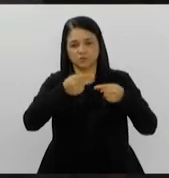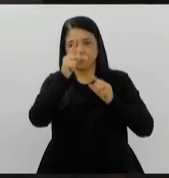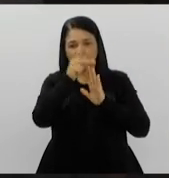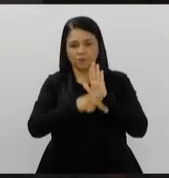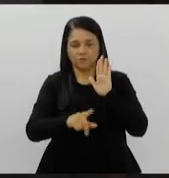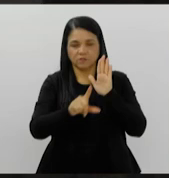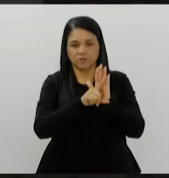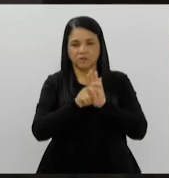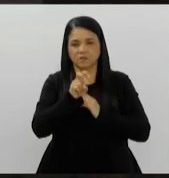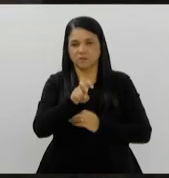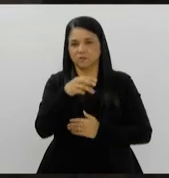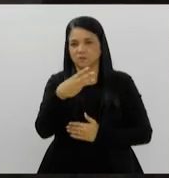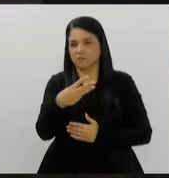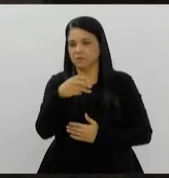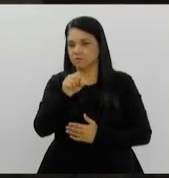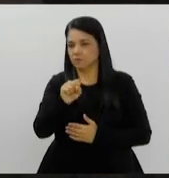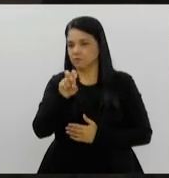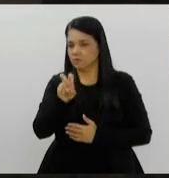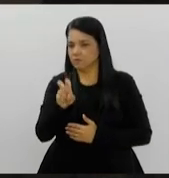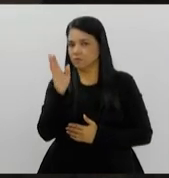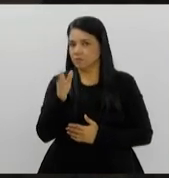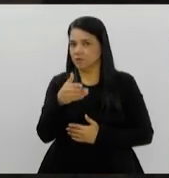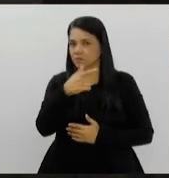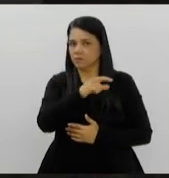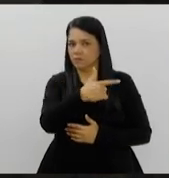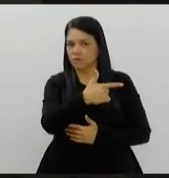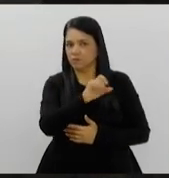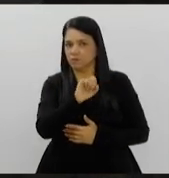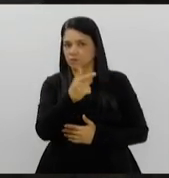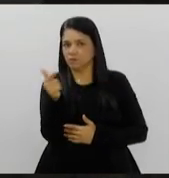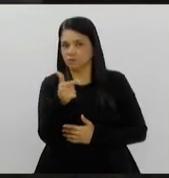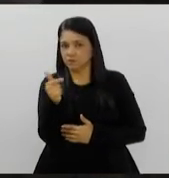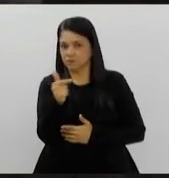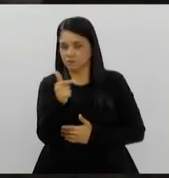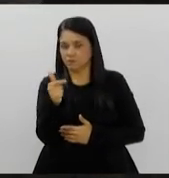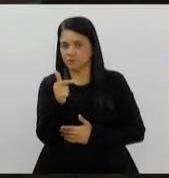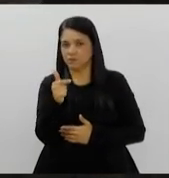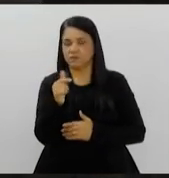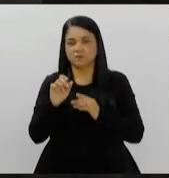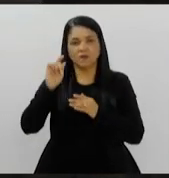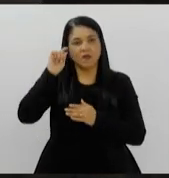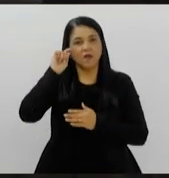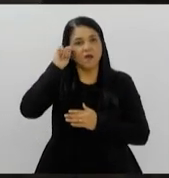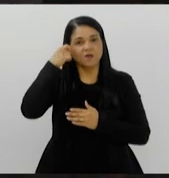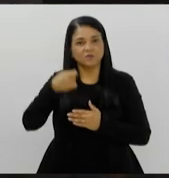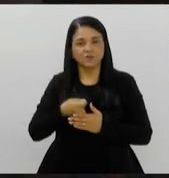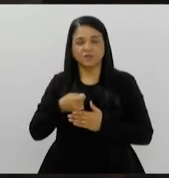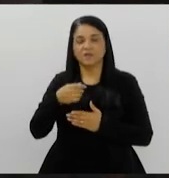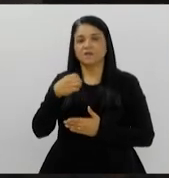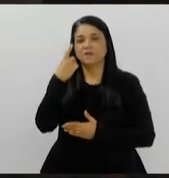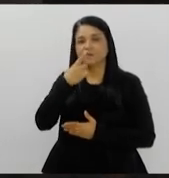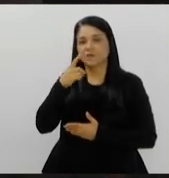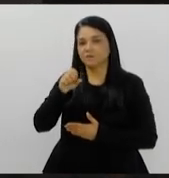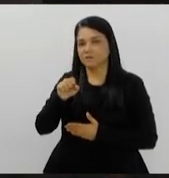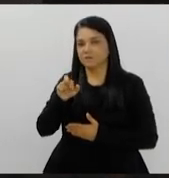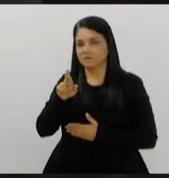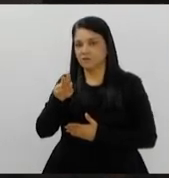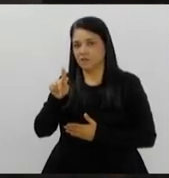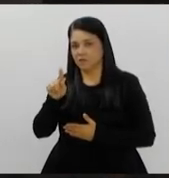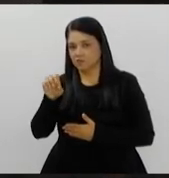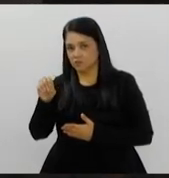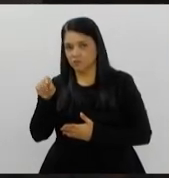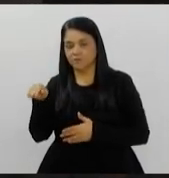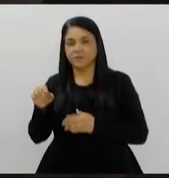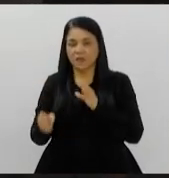Projeto de Lei número 5.385, de 2022, de autoria do deputado Sérgio Fernandes, que dispõe